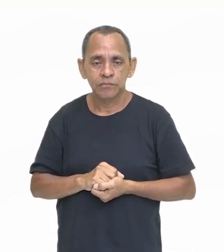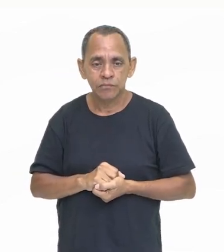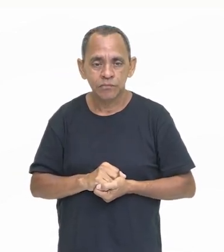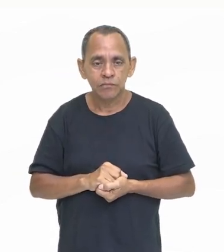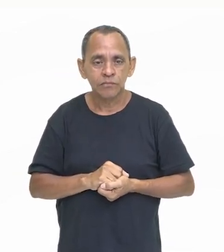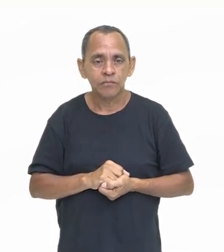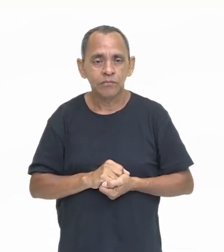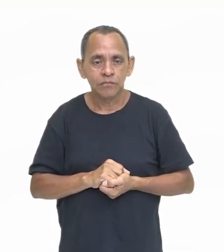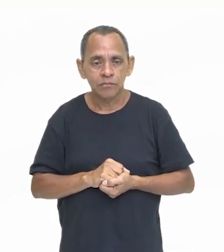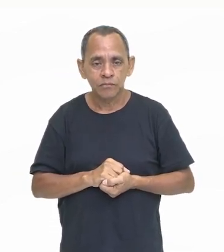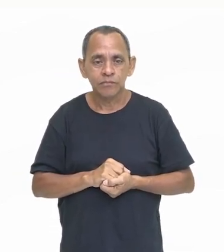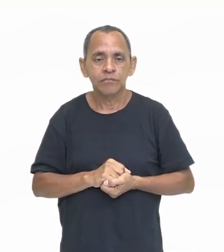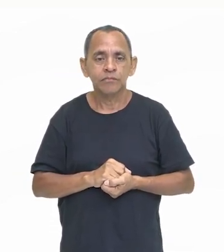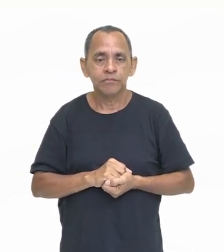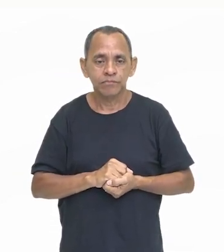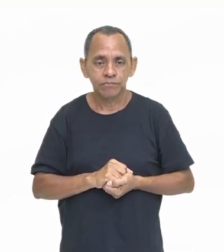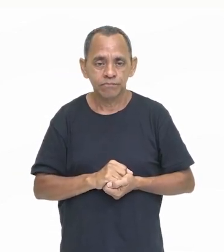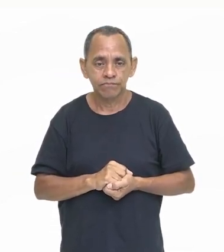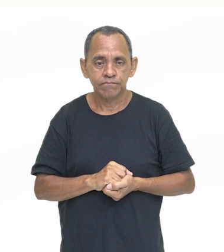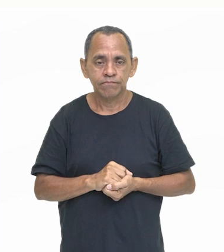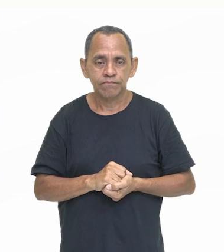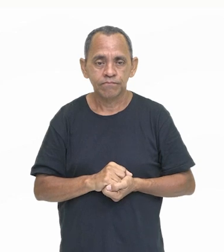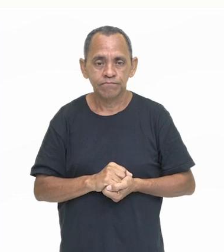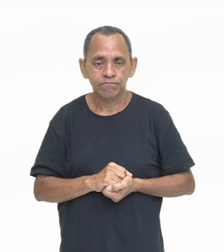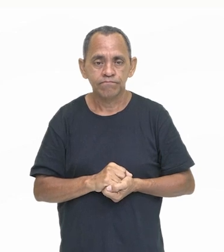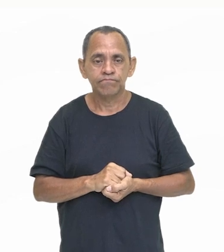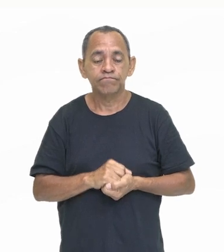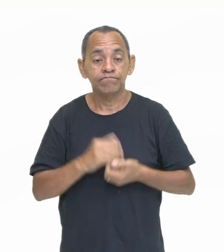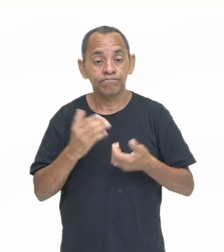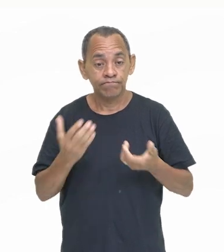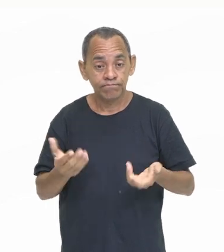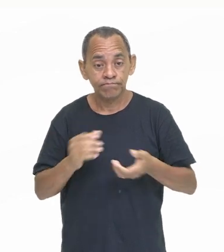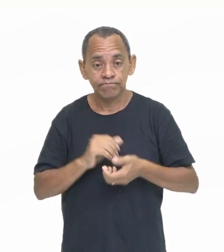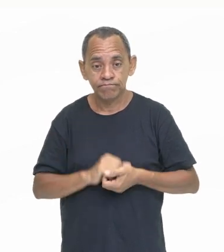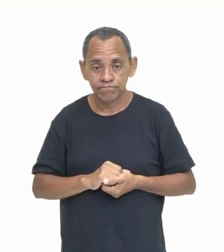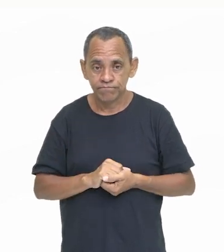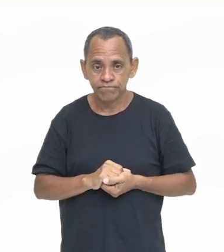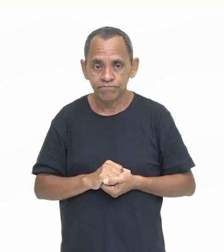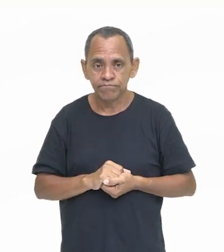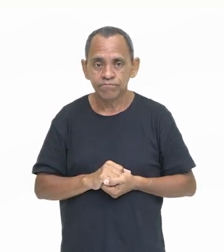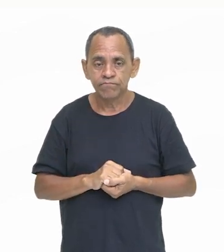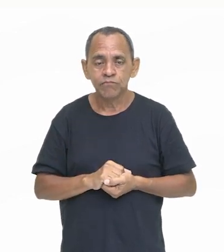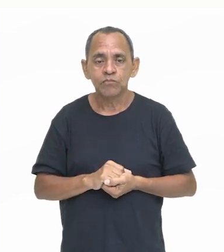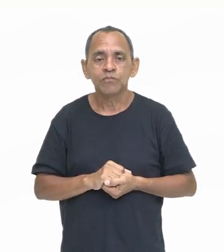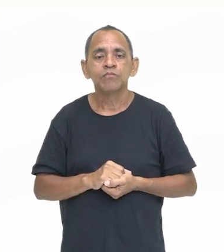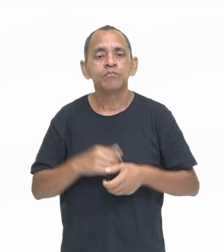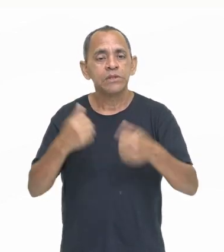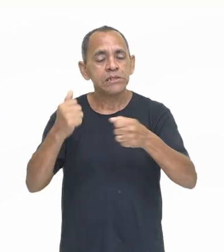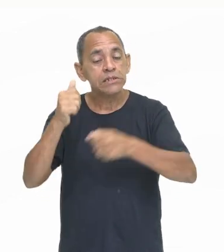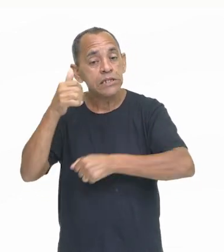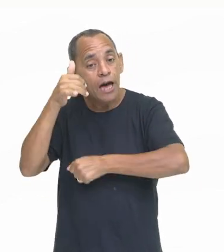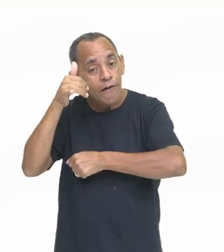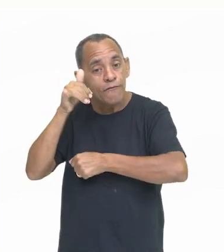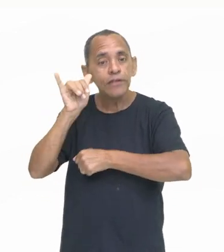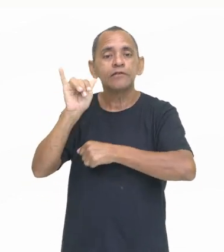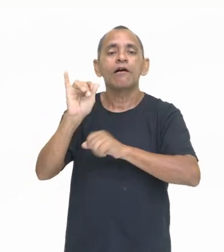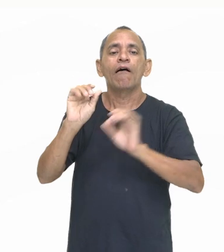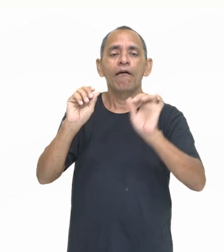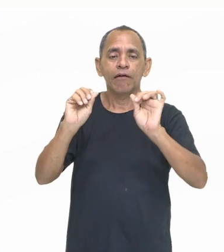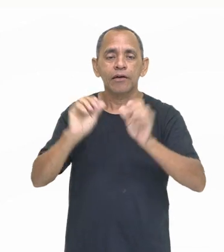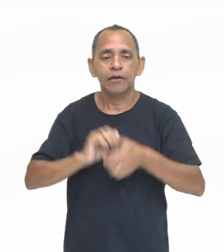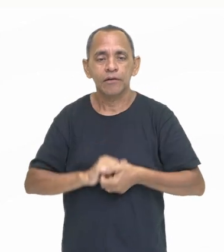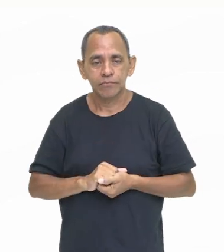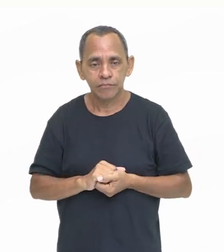fração com denominador zero, tá? Então, a gente tem que evitar, né? A gente tem, então,